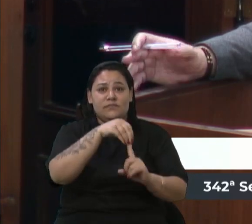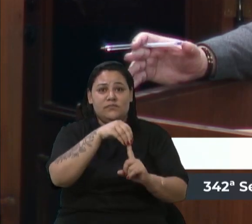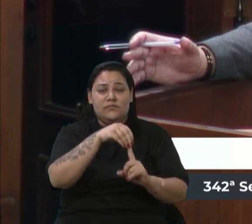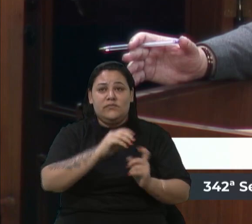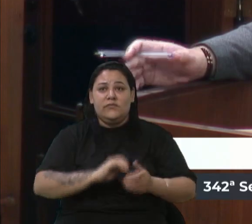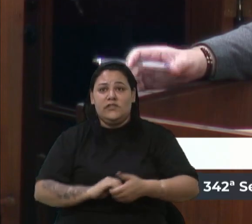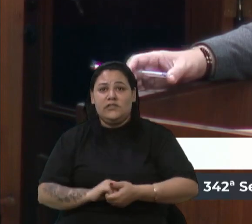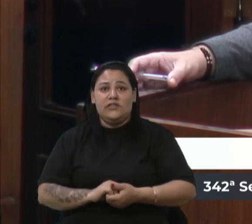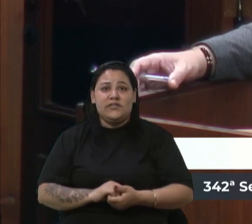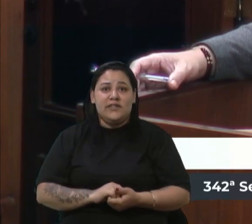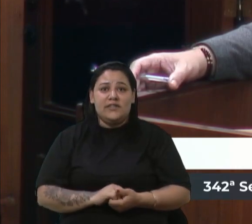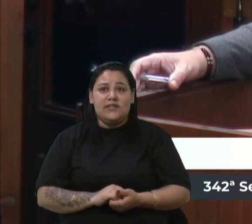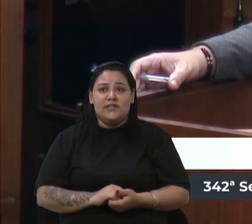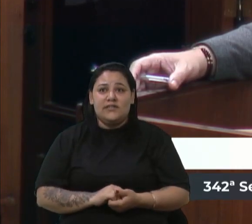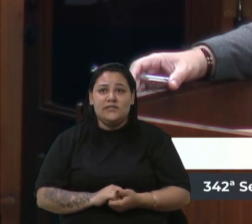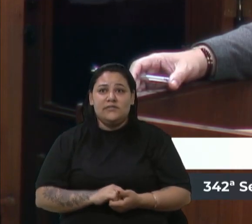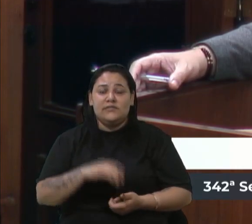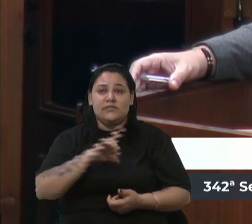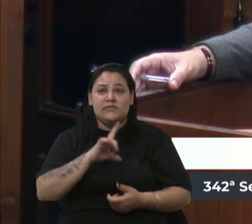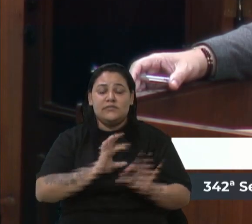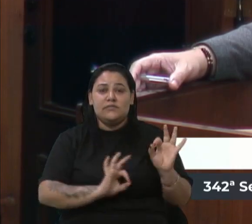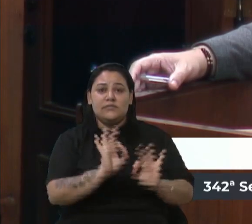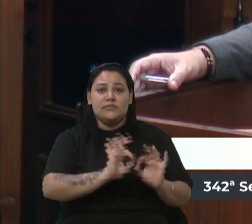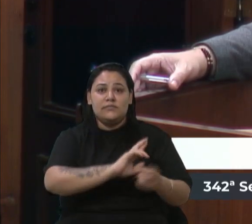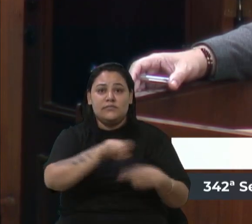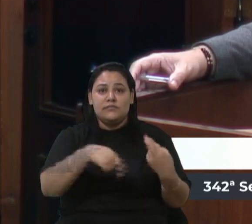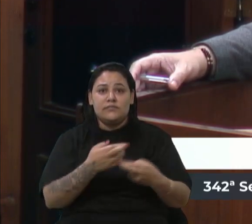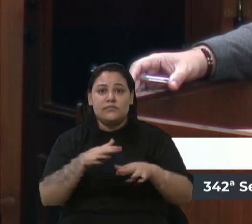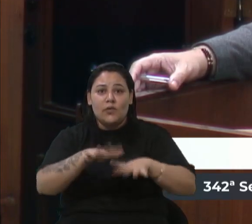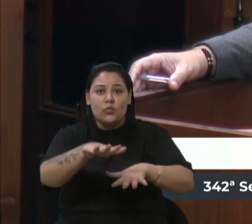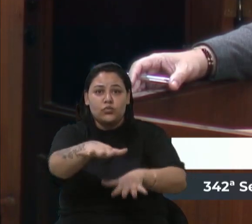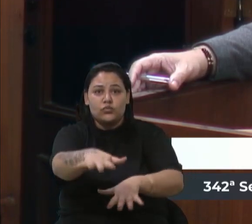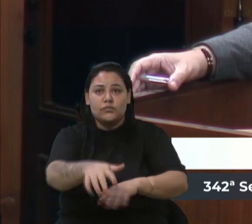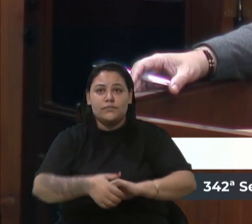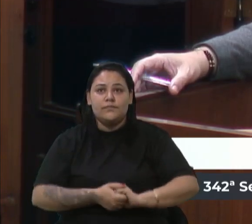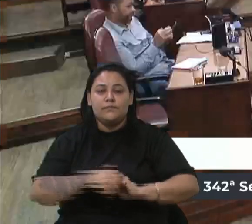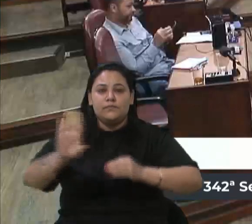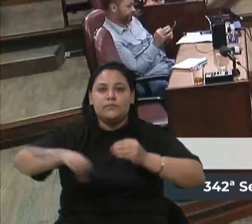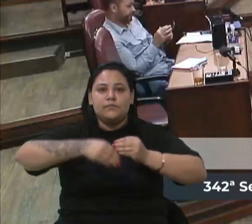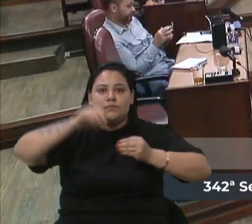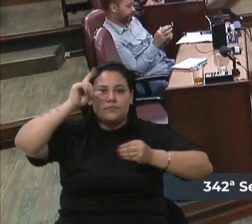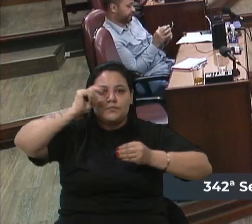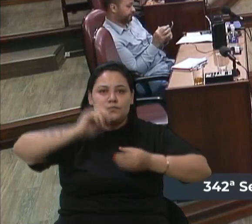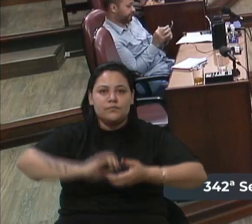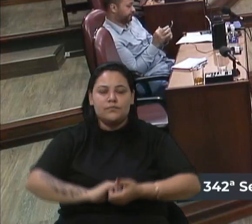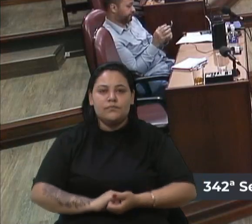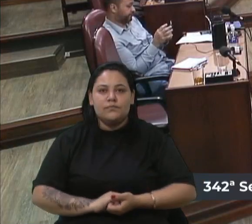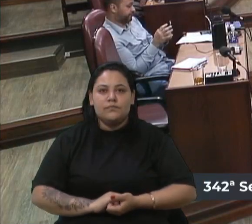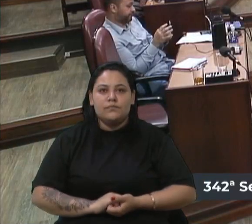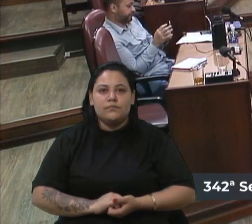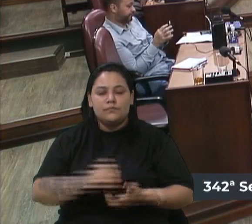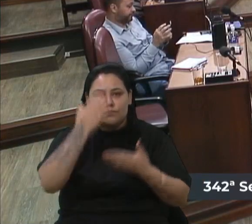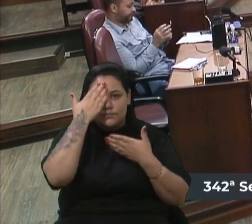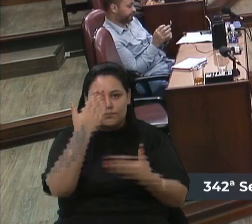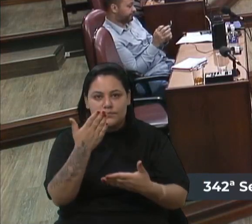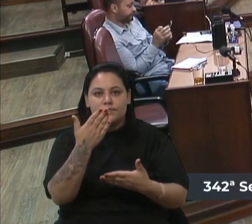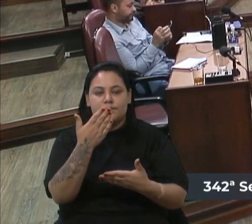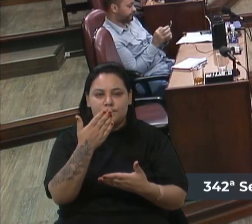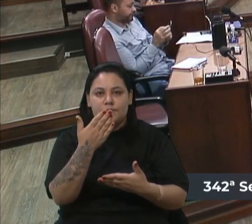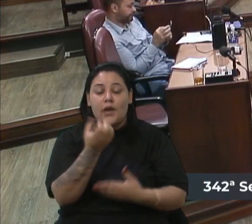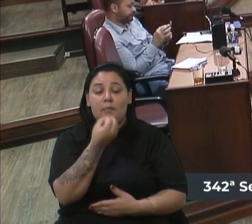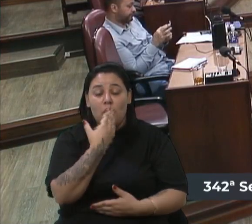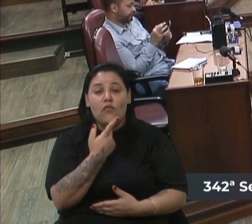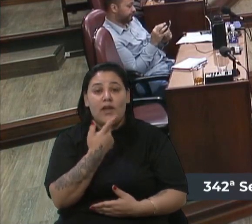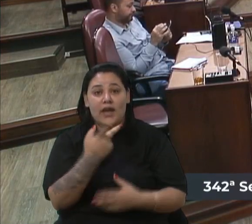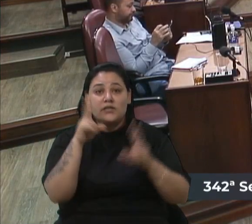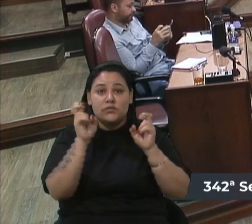realmente um planejamento em relação à questão do trânsito. Sua parte, vereador Scalco. Obrigado, vereador Alberto. Muito bom ter tocado nesse